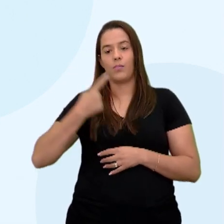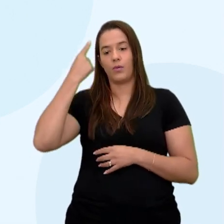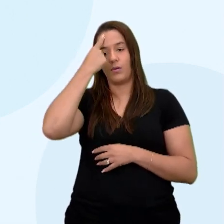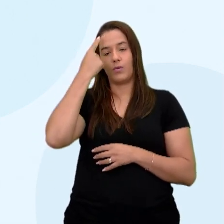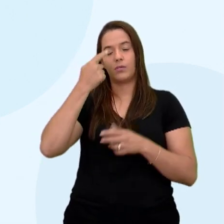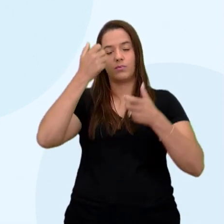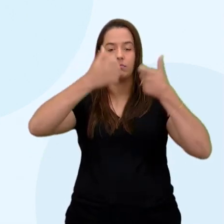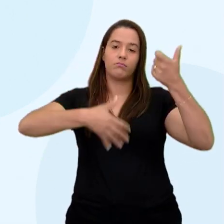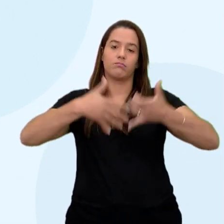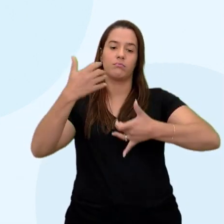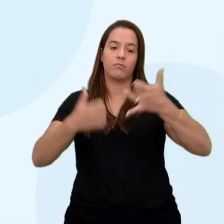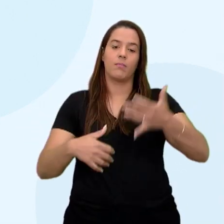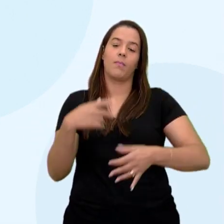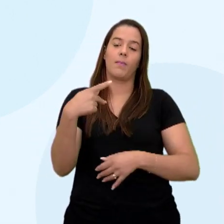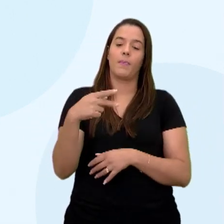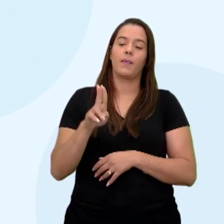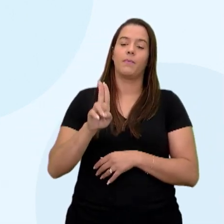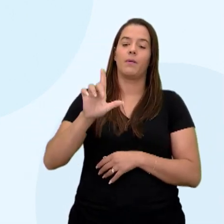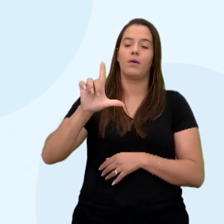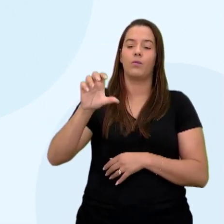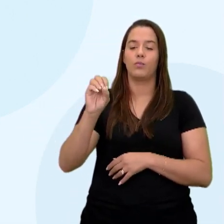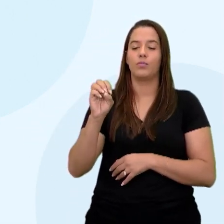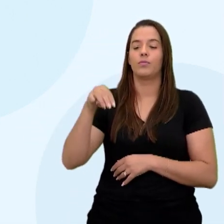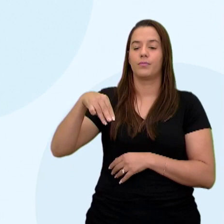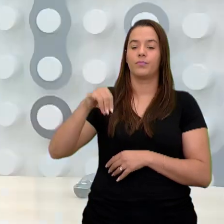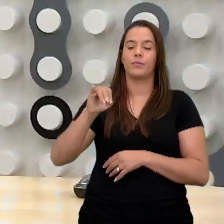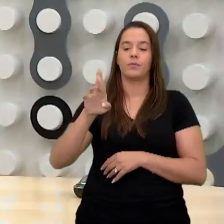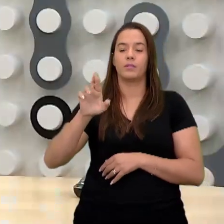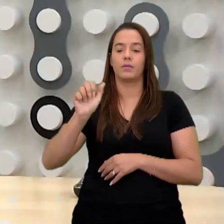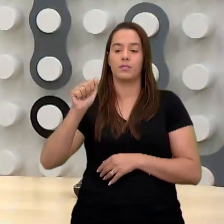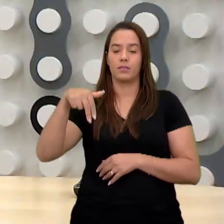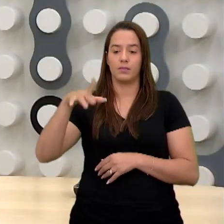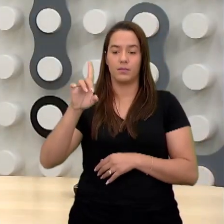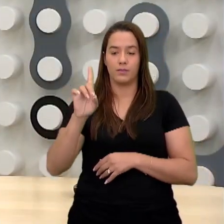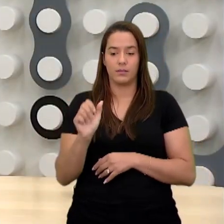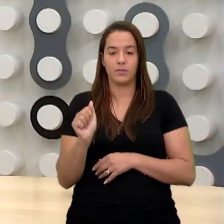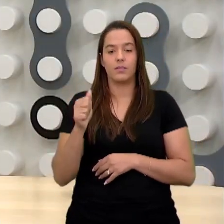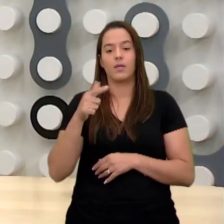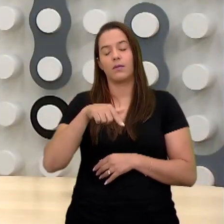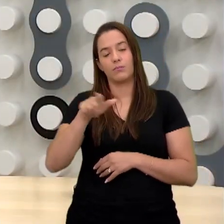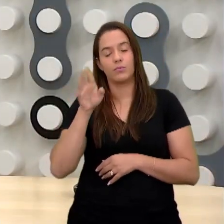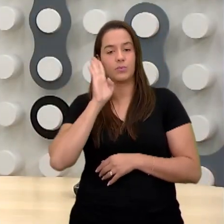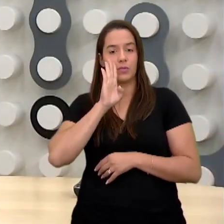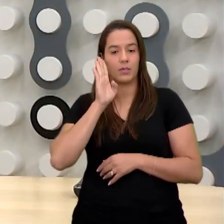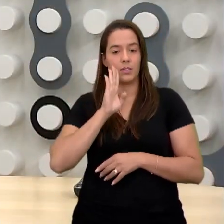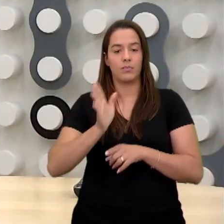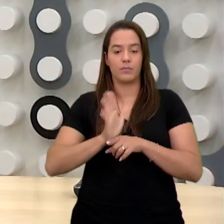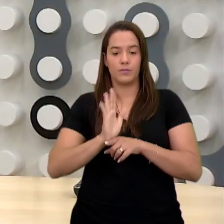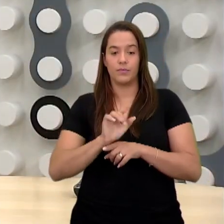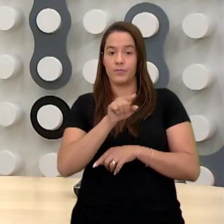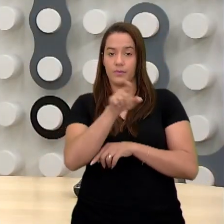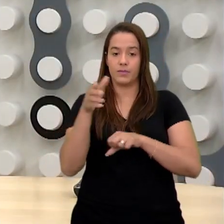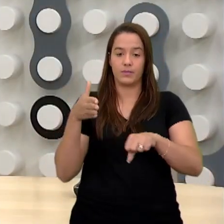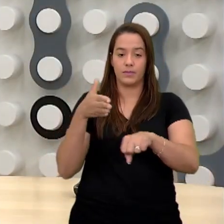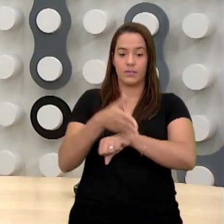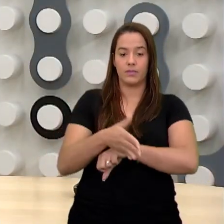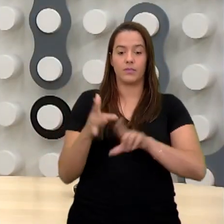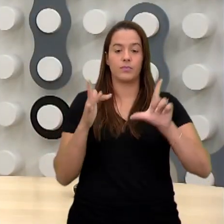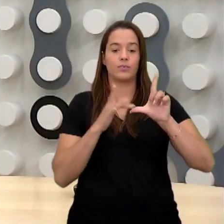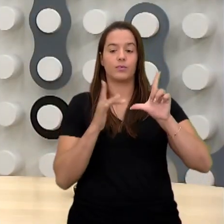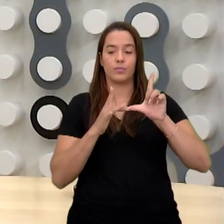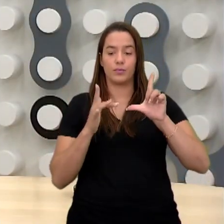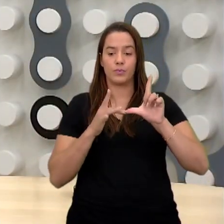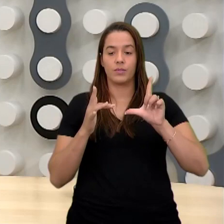paleontólogo Paulo Miranda Nascimento. É um vídeo muito legal, muito interessante. Vocês acessem esse link porque ele vai